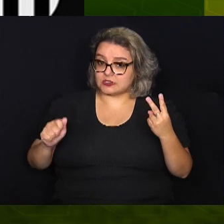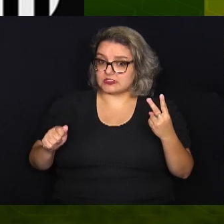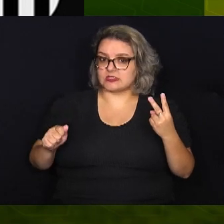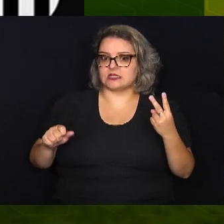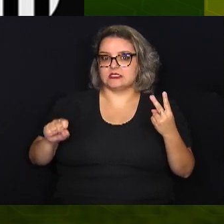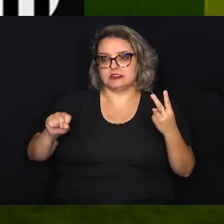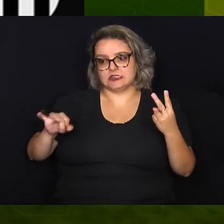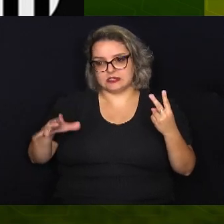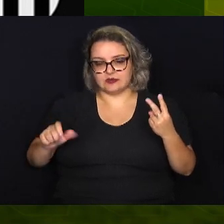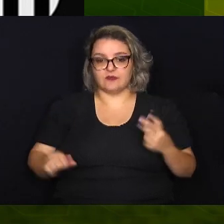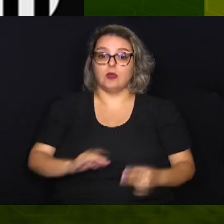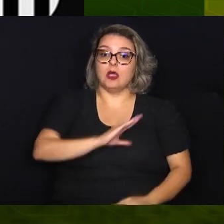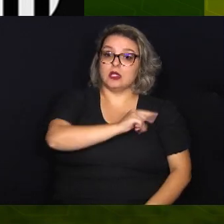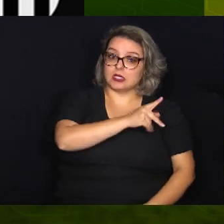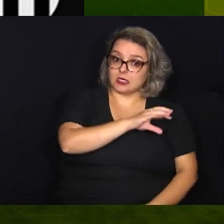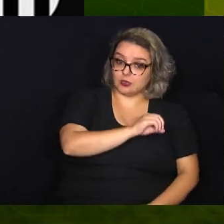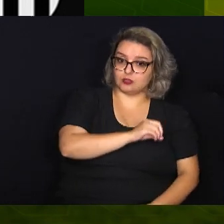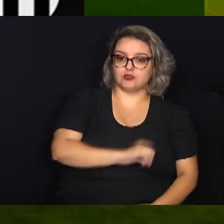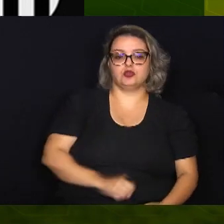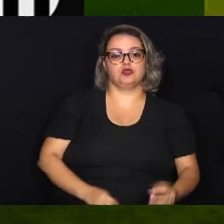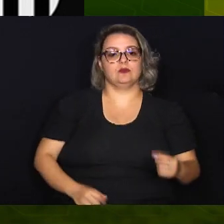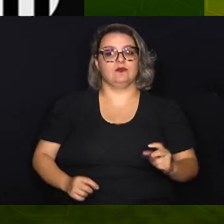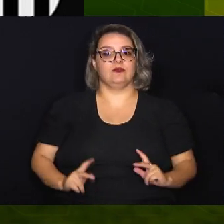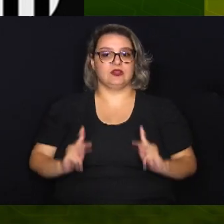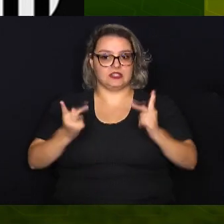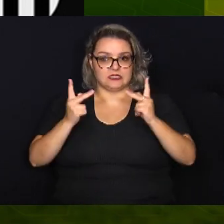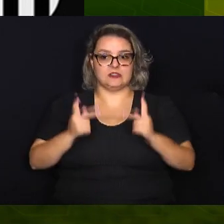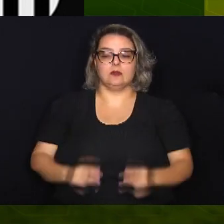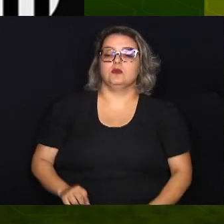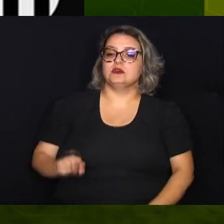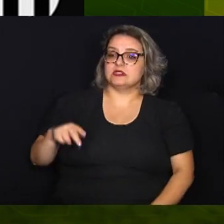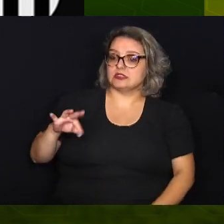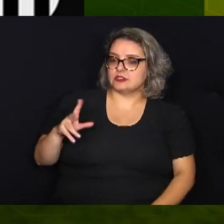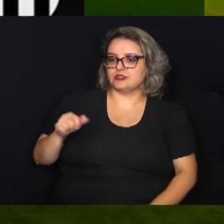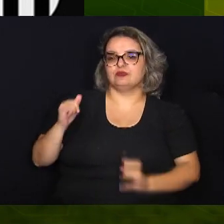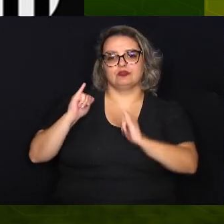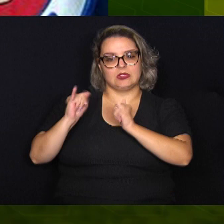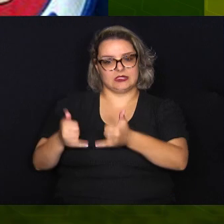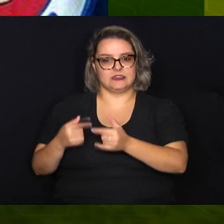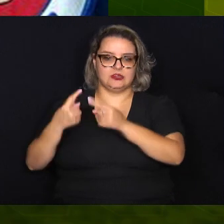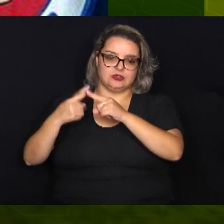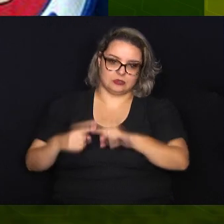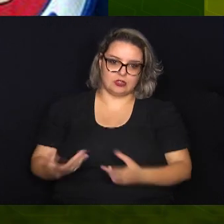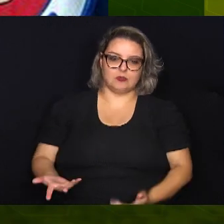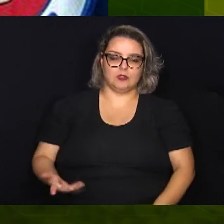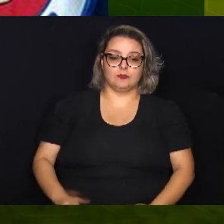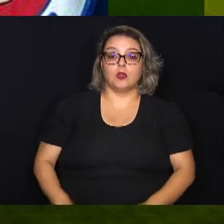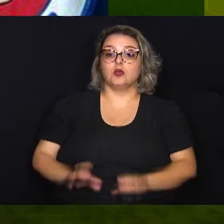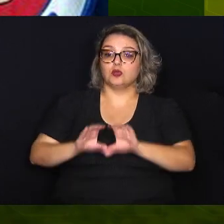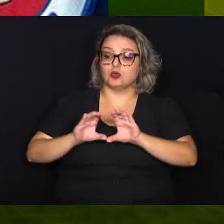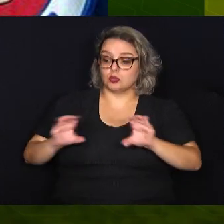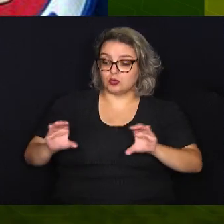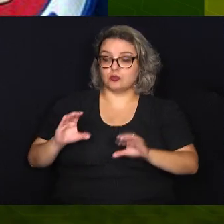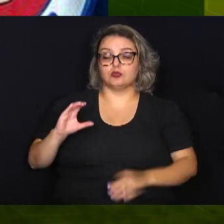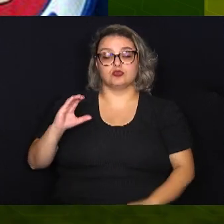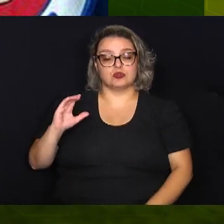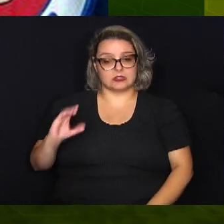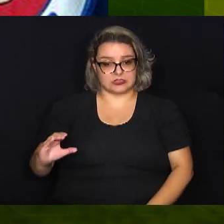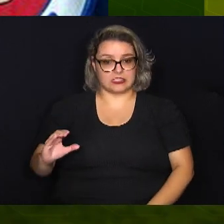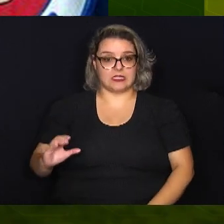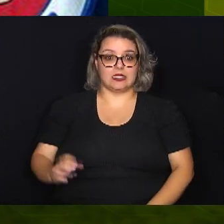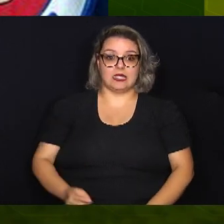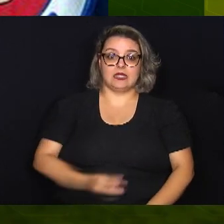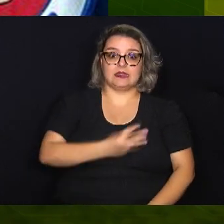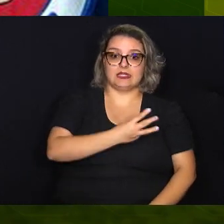Campos Elíseos venceu por WO a equipe do Santinho, que desistiu do campeonato. No Grupo C, Três Marias empatou